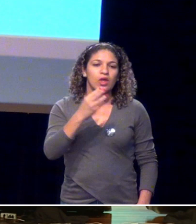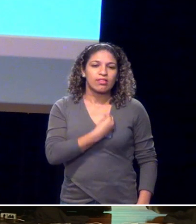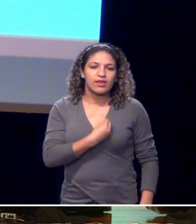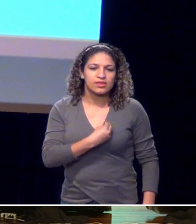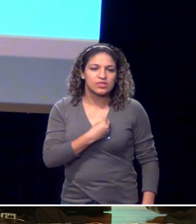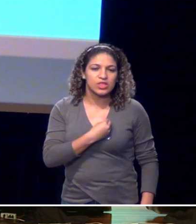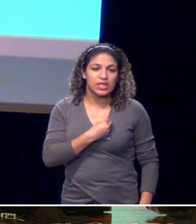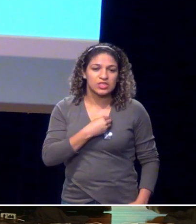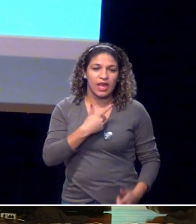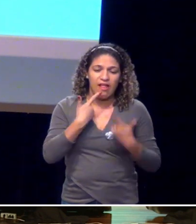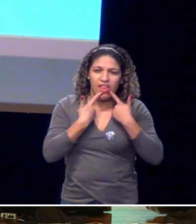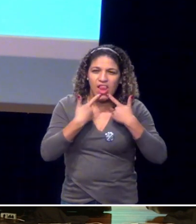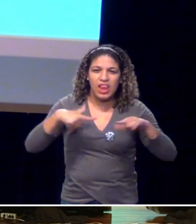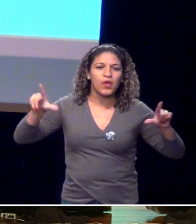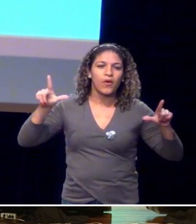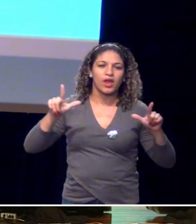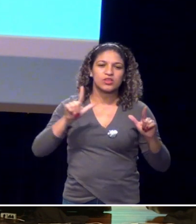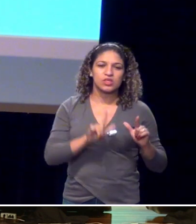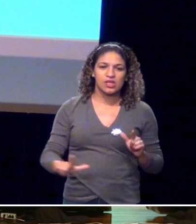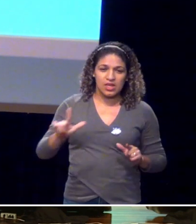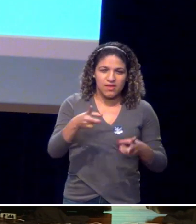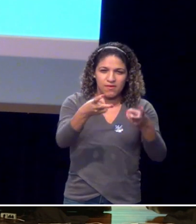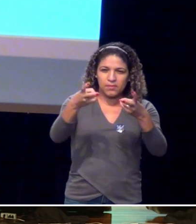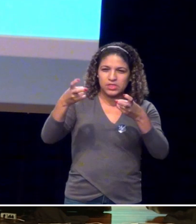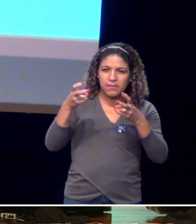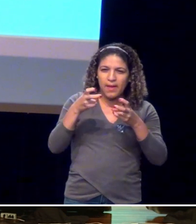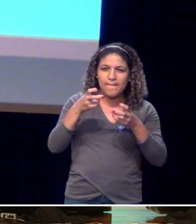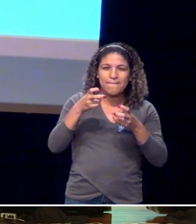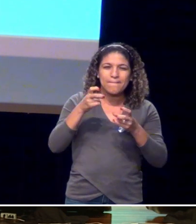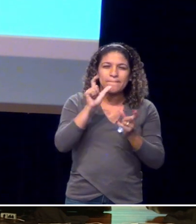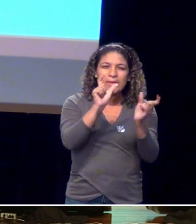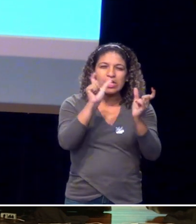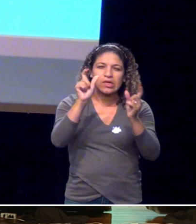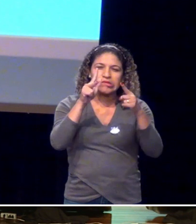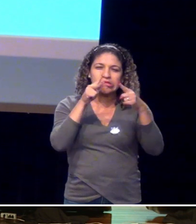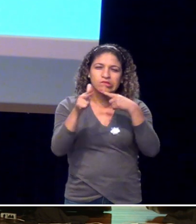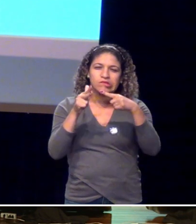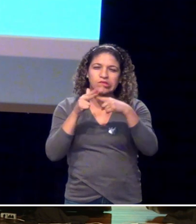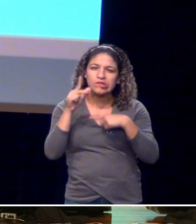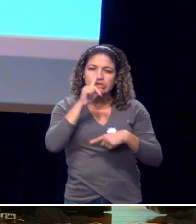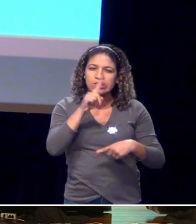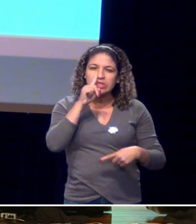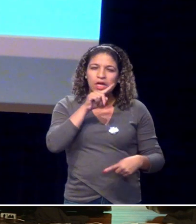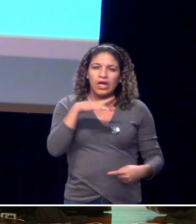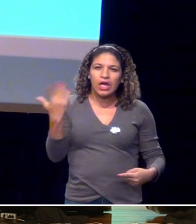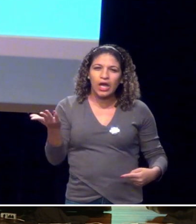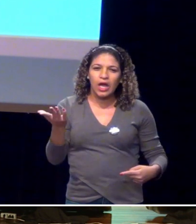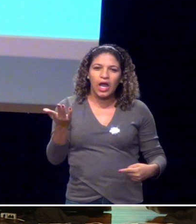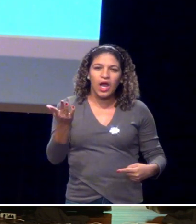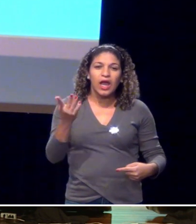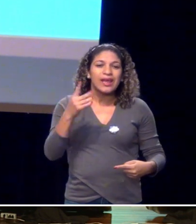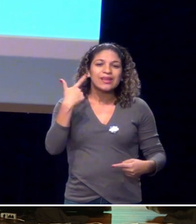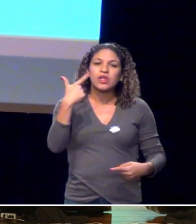que ele vai perceber são de palavras fragmentadas e, principalmente, pelo que não